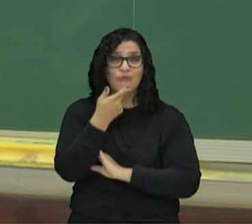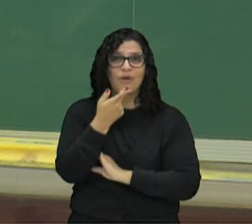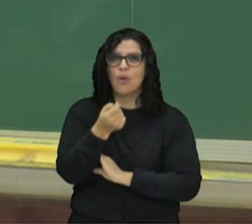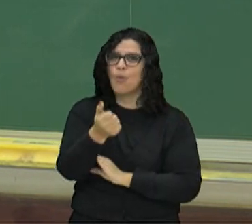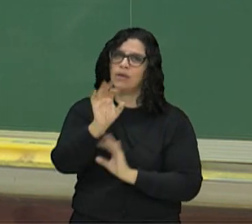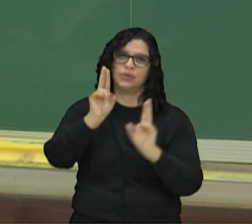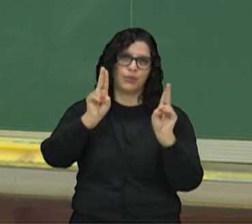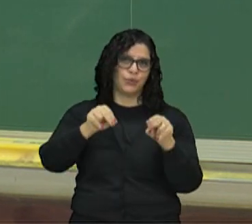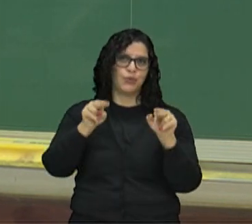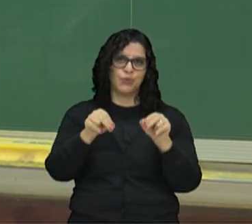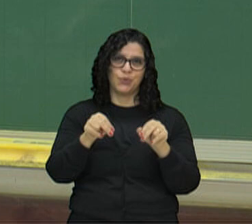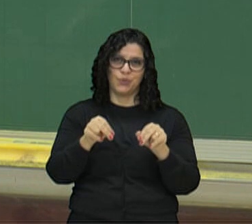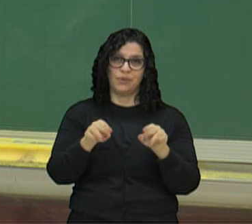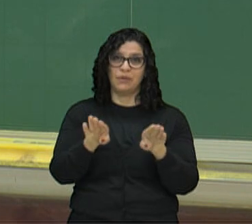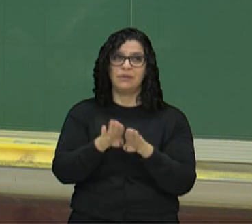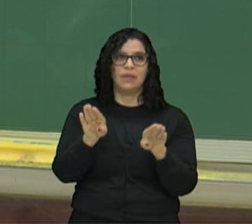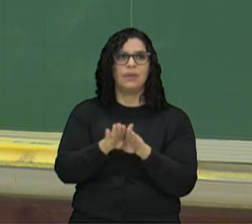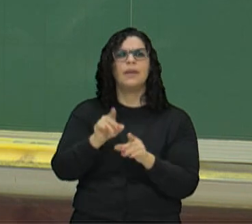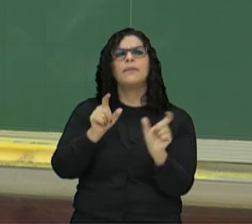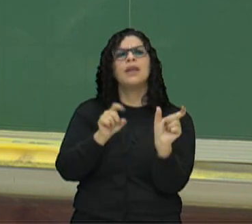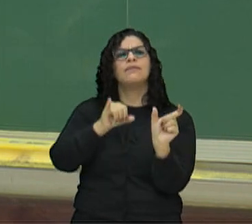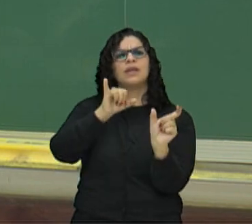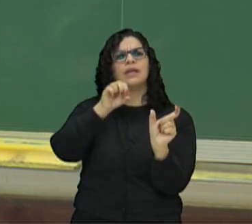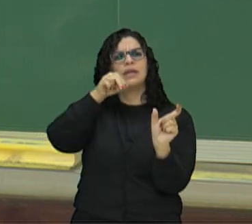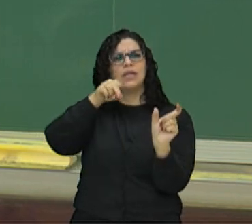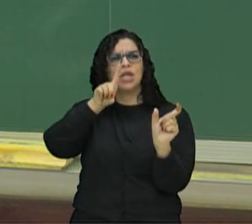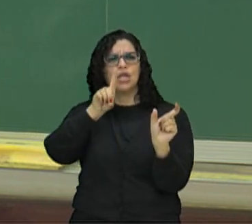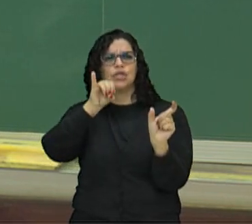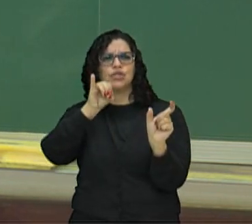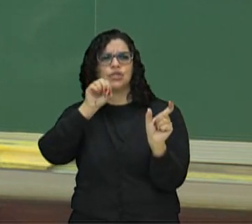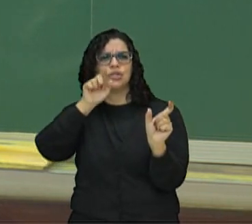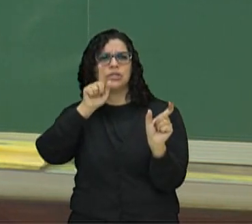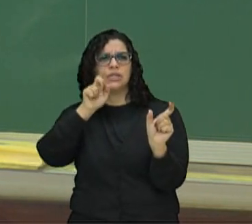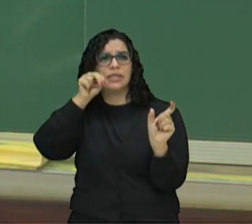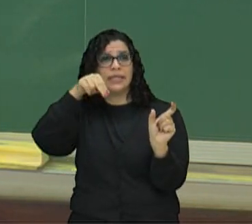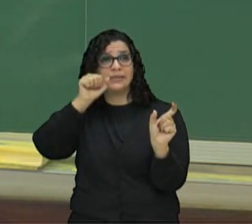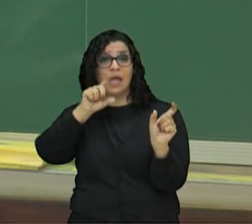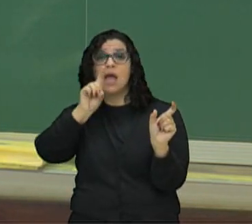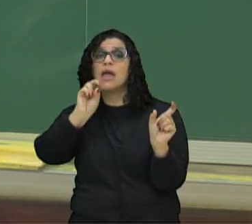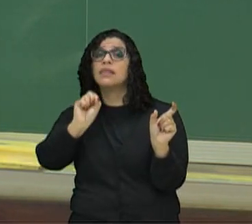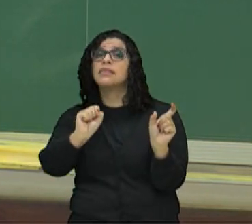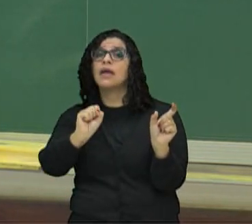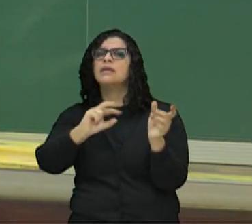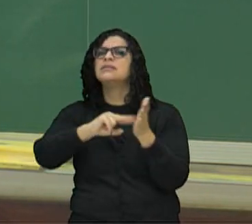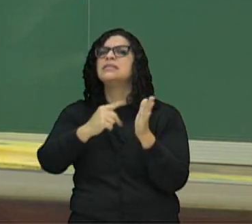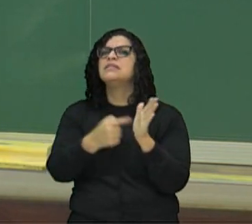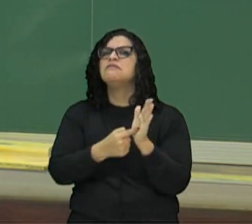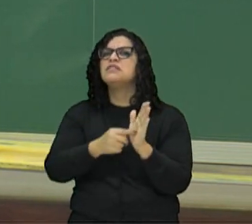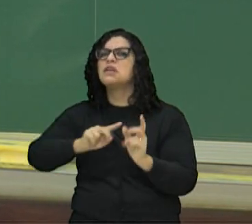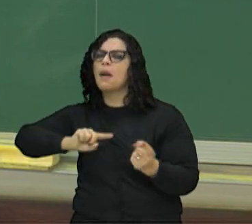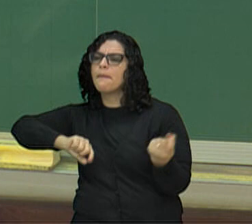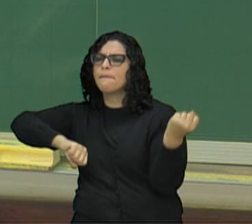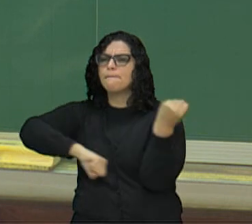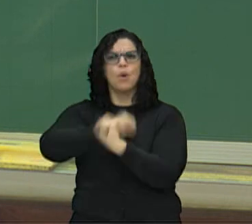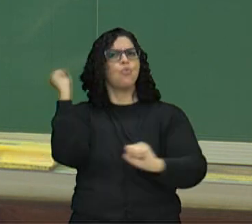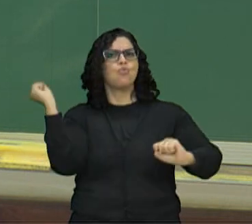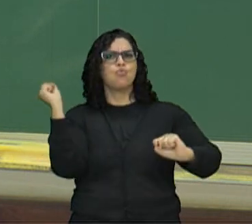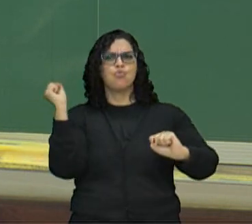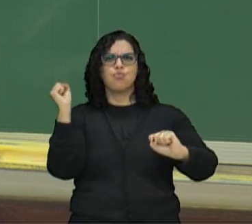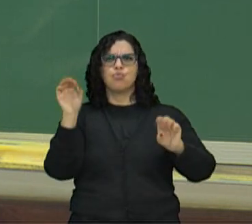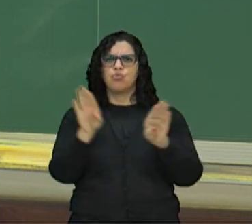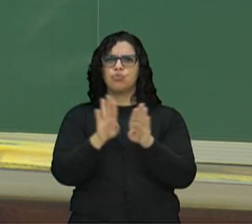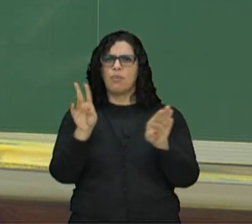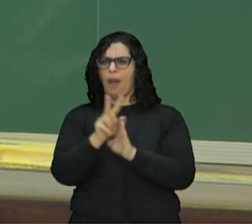oralidade. A palavra indignada. A palavra indignada significa revoltada.